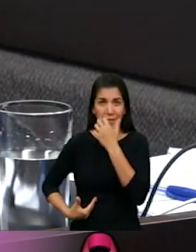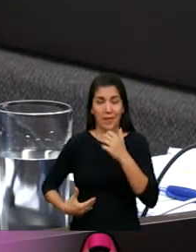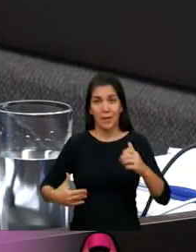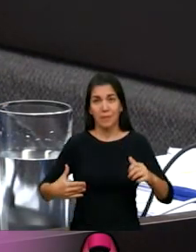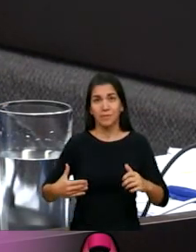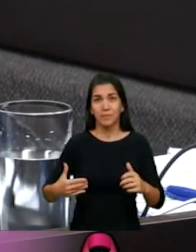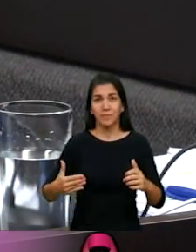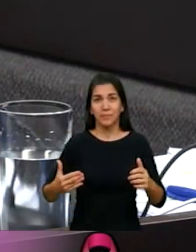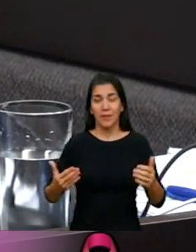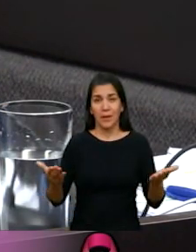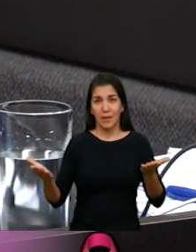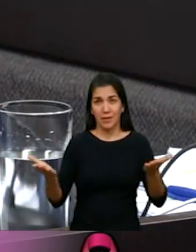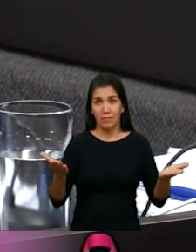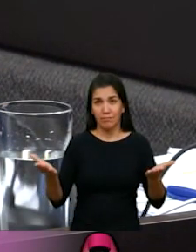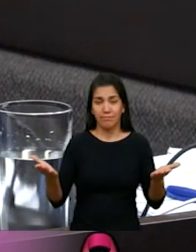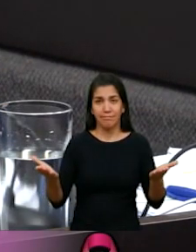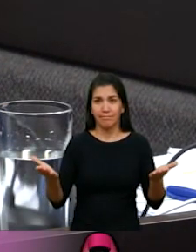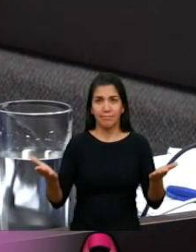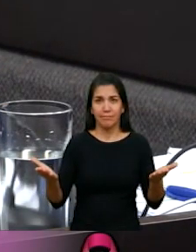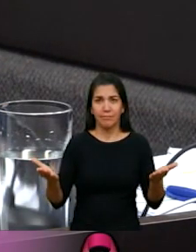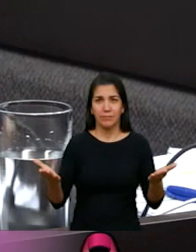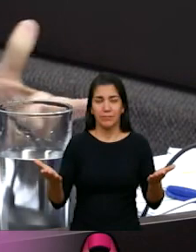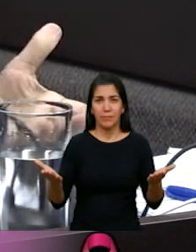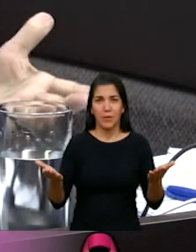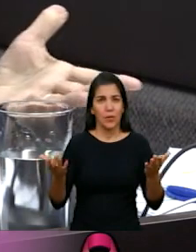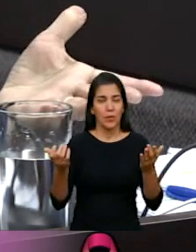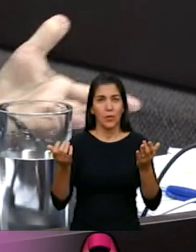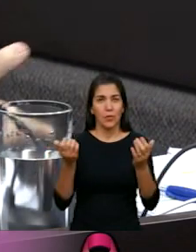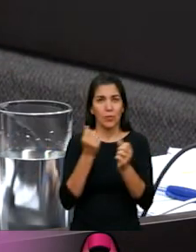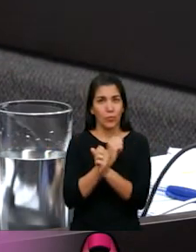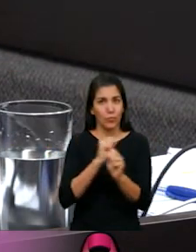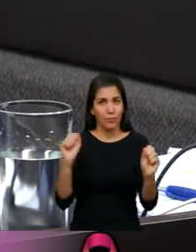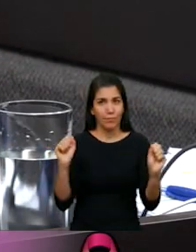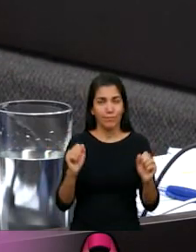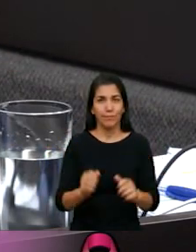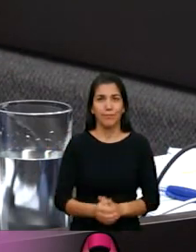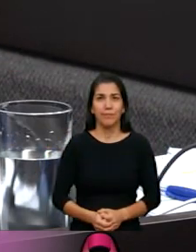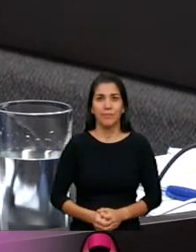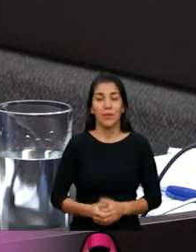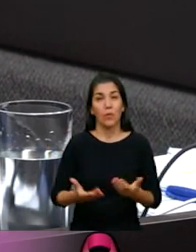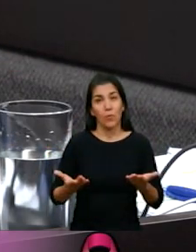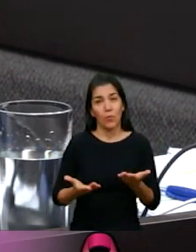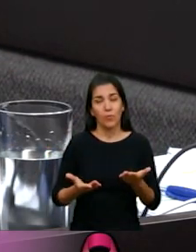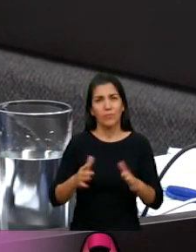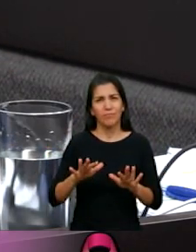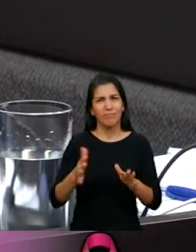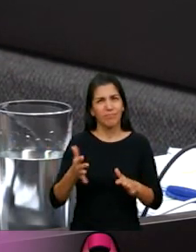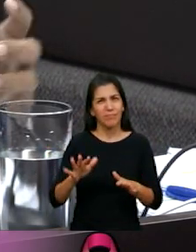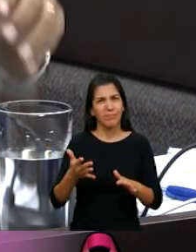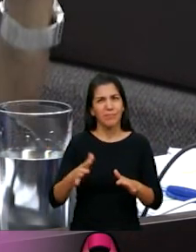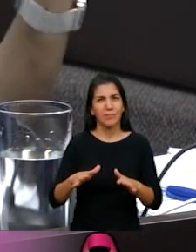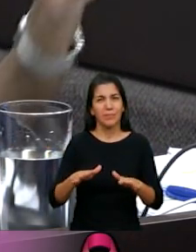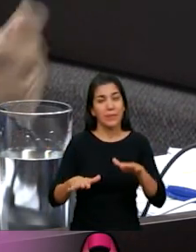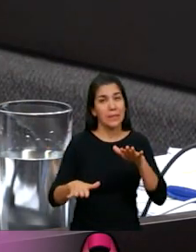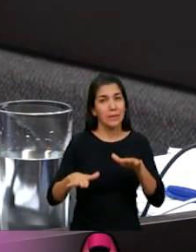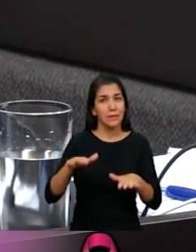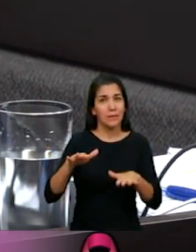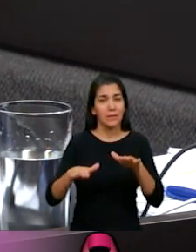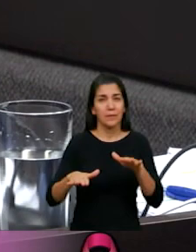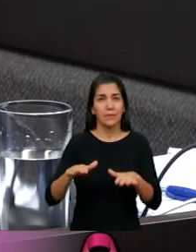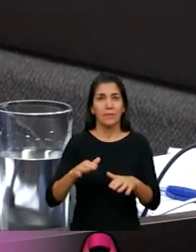público, não é razoável. Hoje, há um certo equilíbrio nas possibilidades de